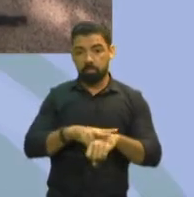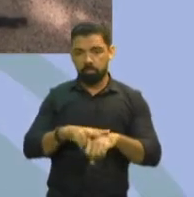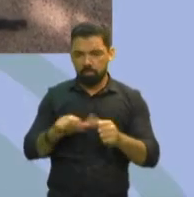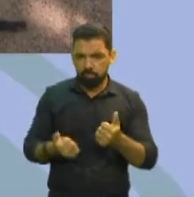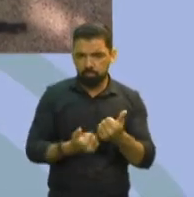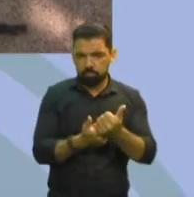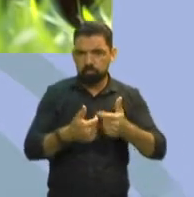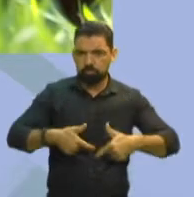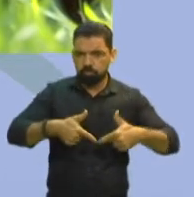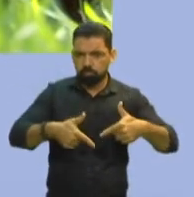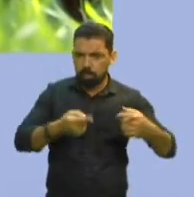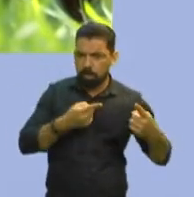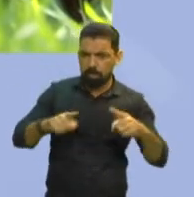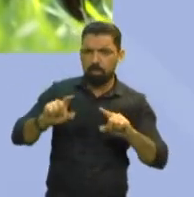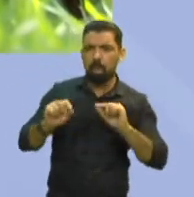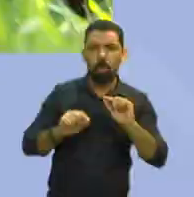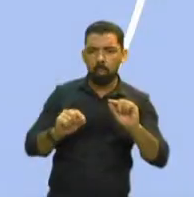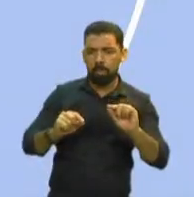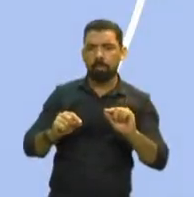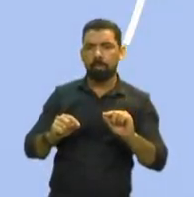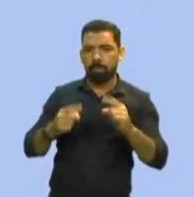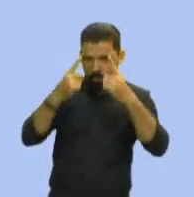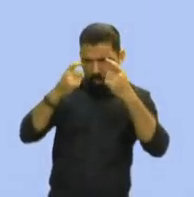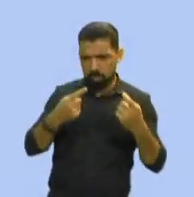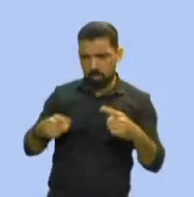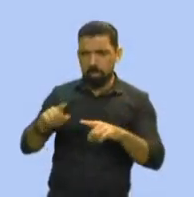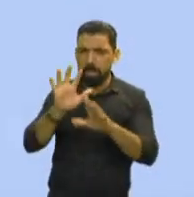os maus tratos e abandono de animais.